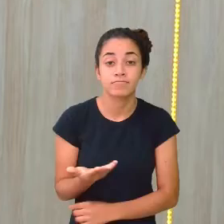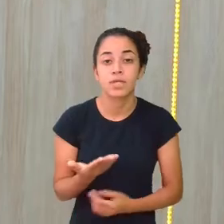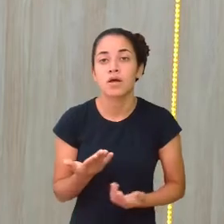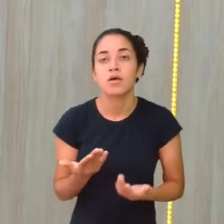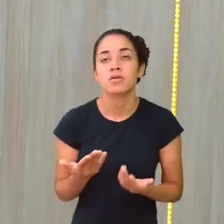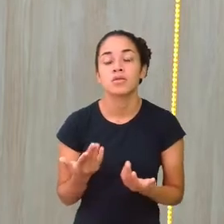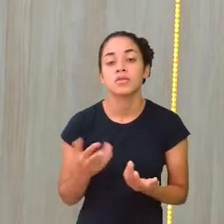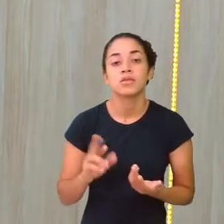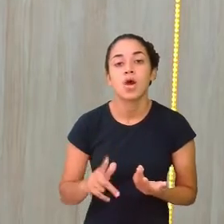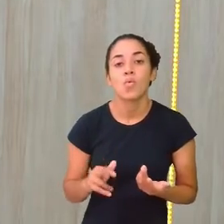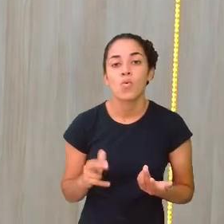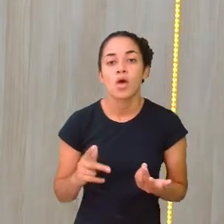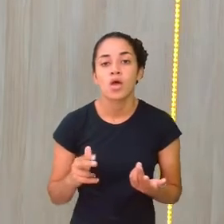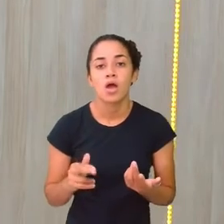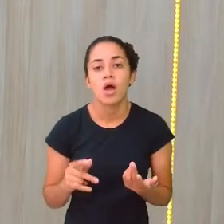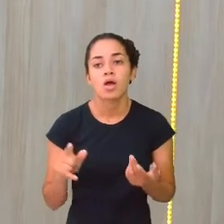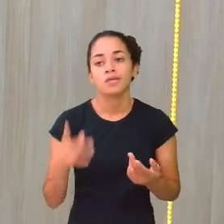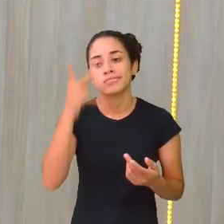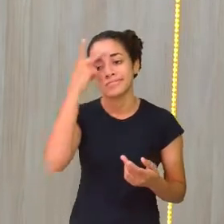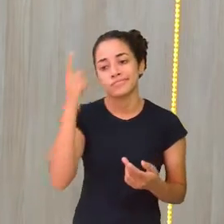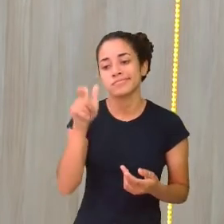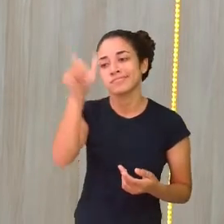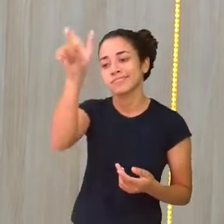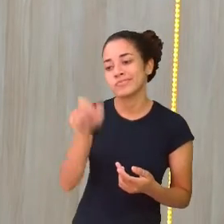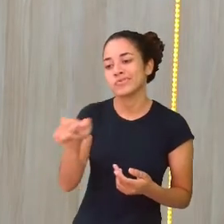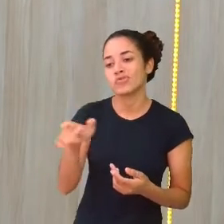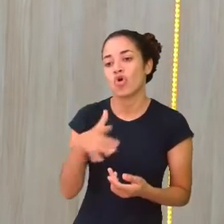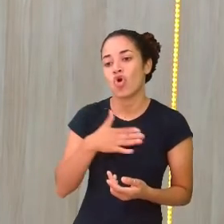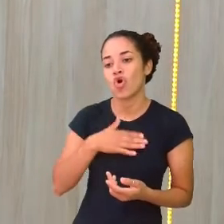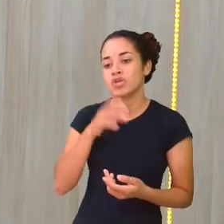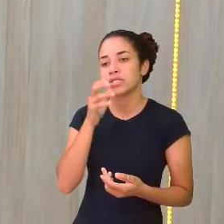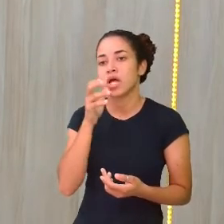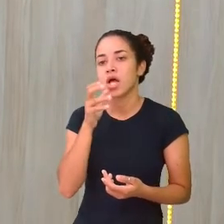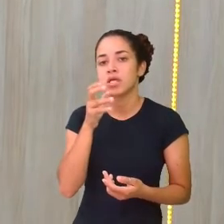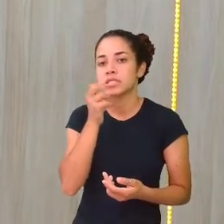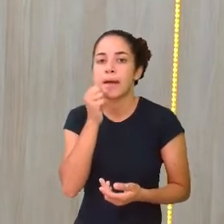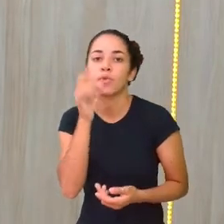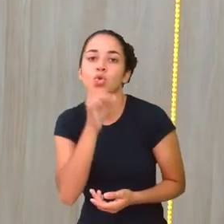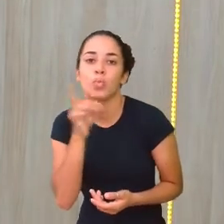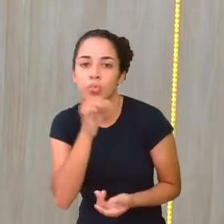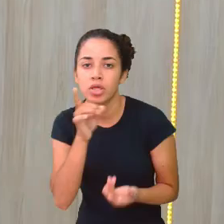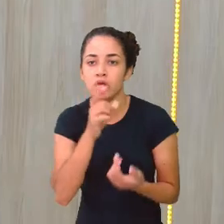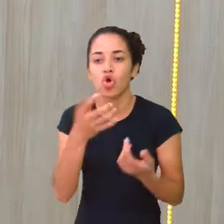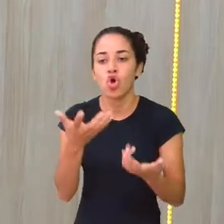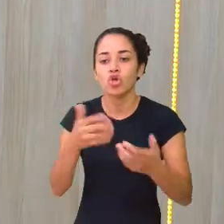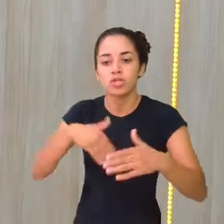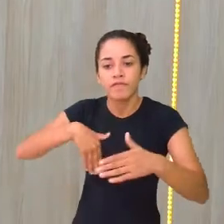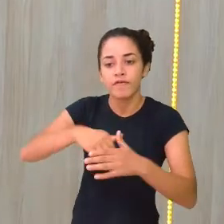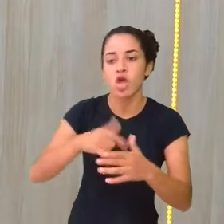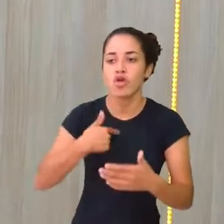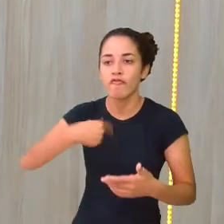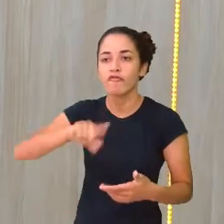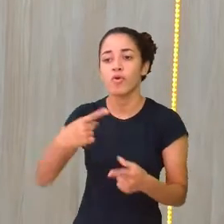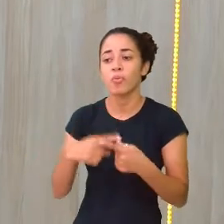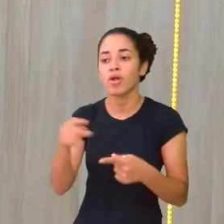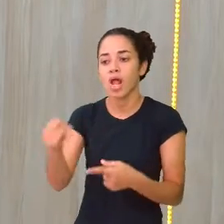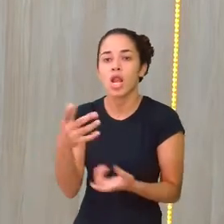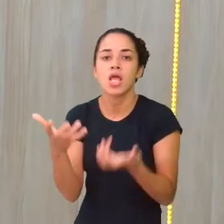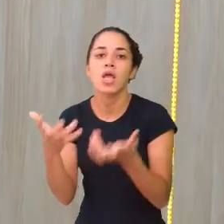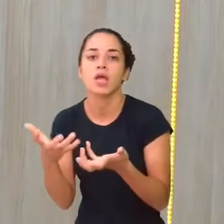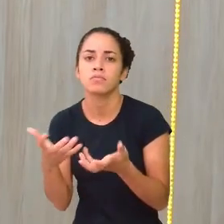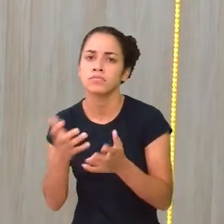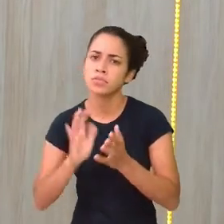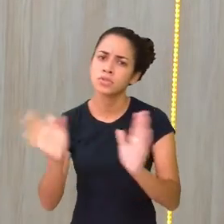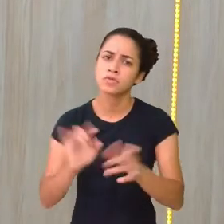de que, porque não sei quem gosta de final de semana de futebolzinho, aí eu vou, que é para agradar. Não. Você vai porque se